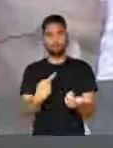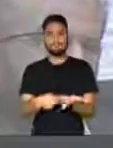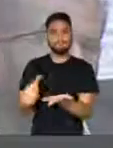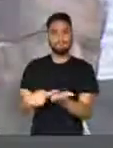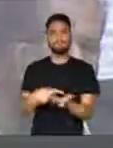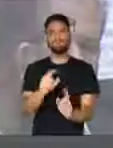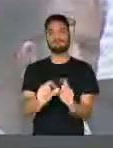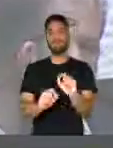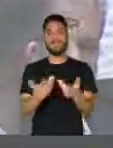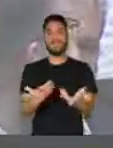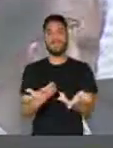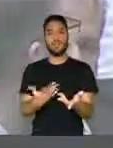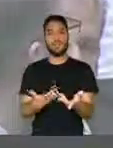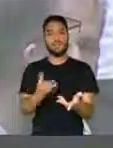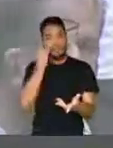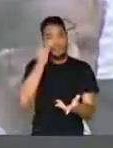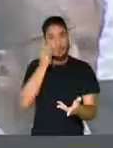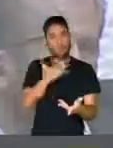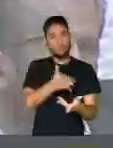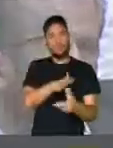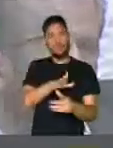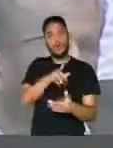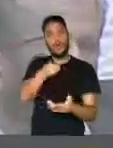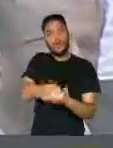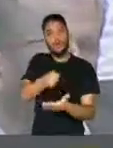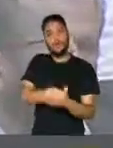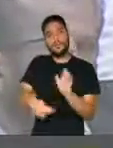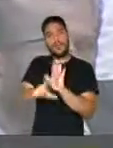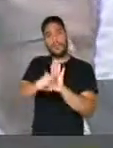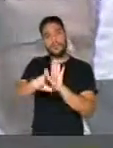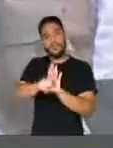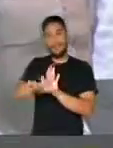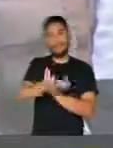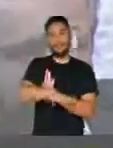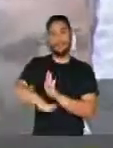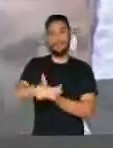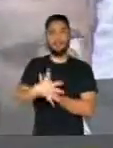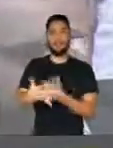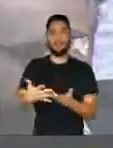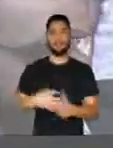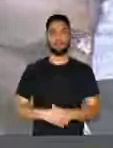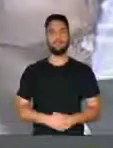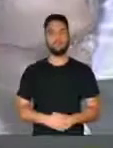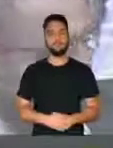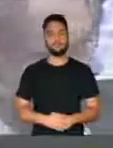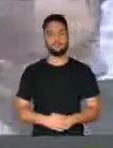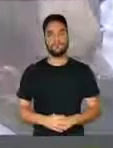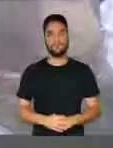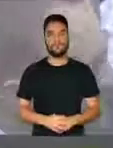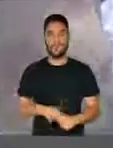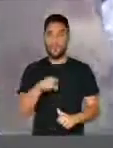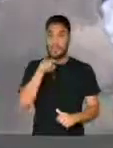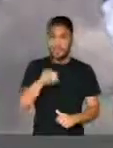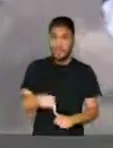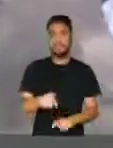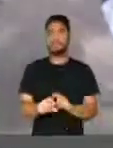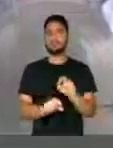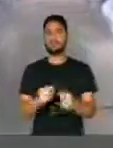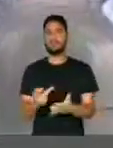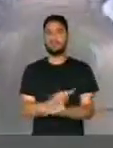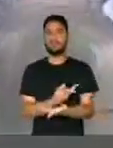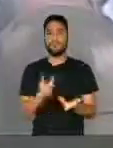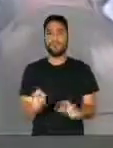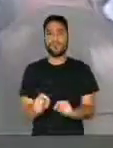deformação trabalhista aprovada nesta casa nas relações negociais. Esta medida tem encontrou